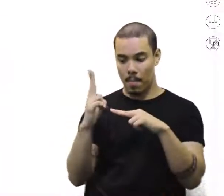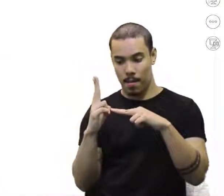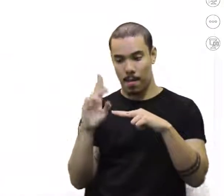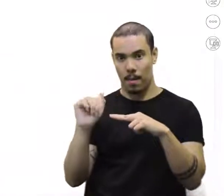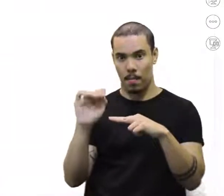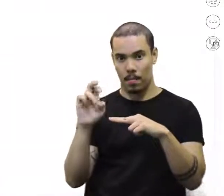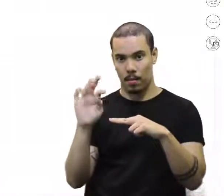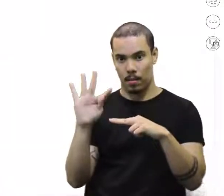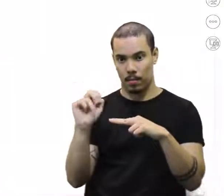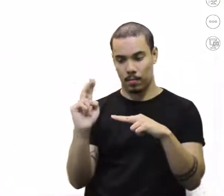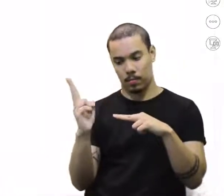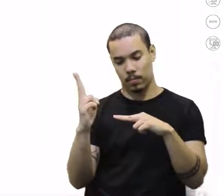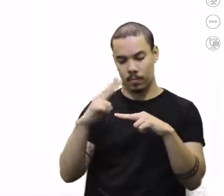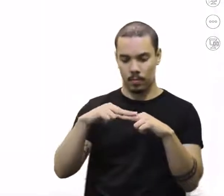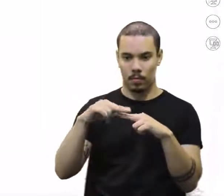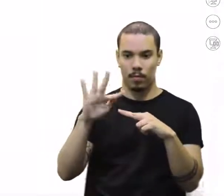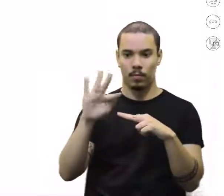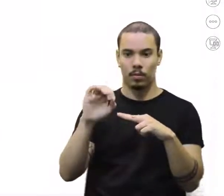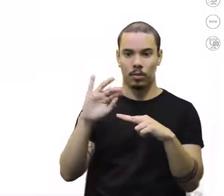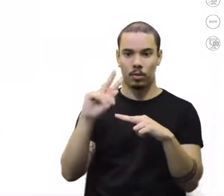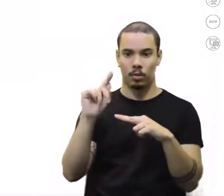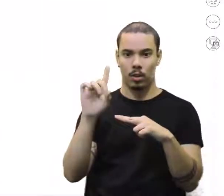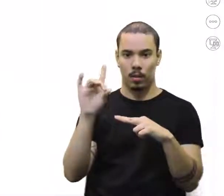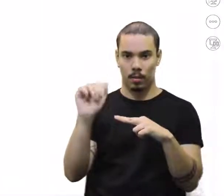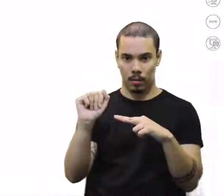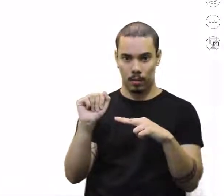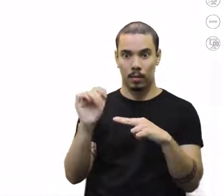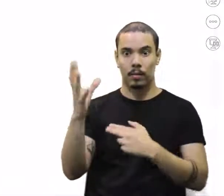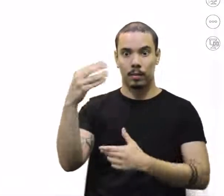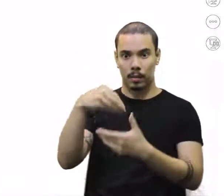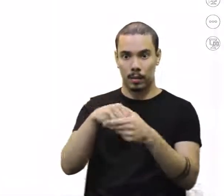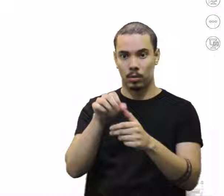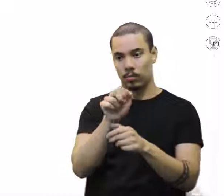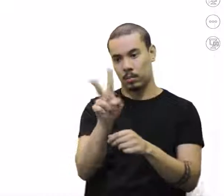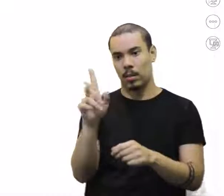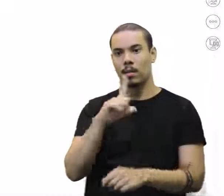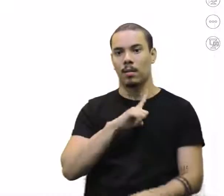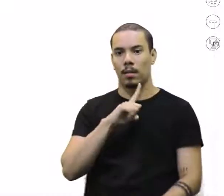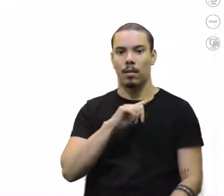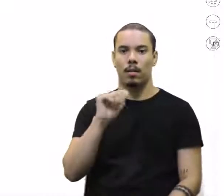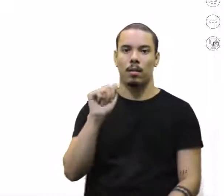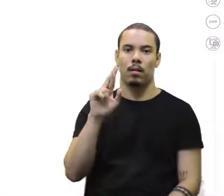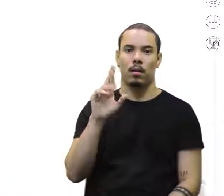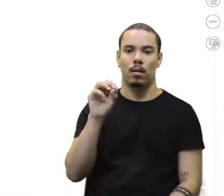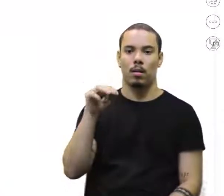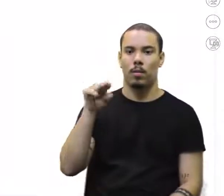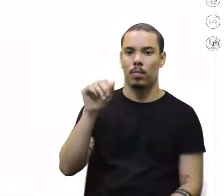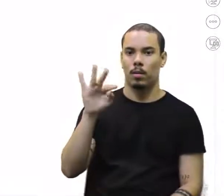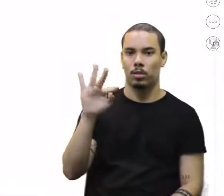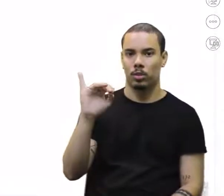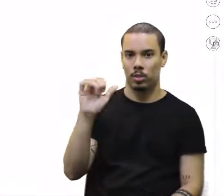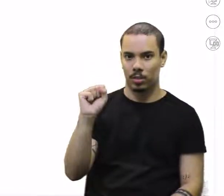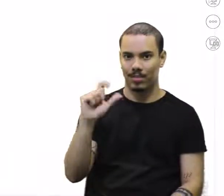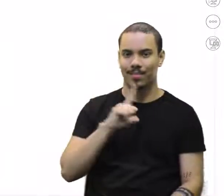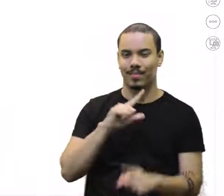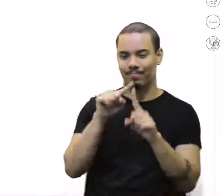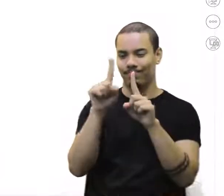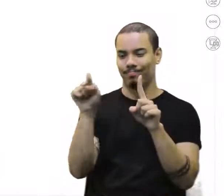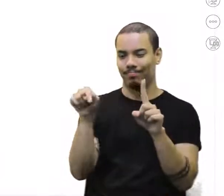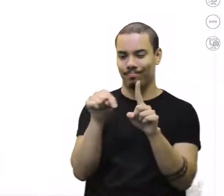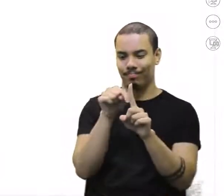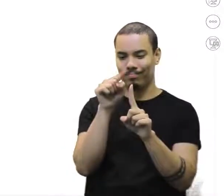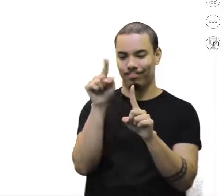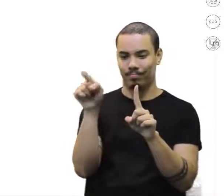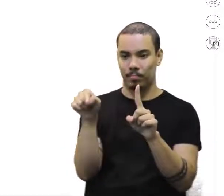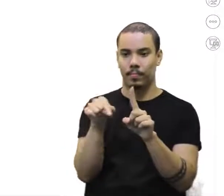nas fechadas nós temos 2 tipos, as aromáticas, que é quando a gente tem a presença do anel aromático, e